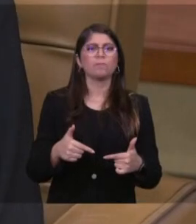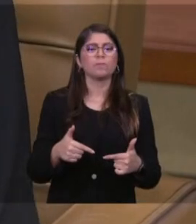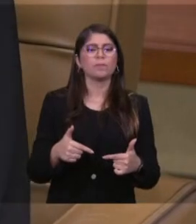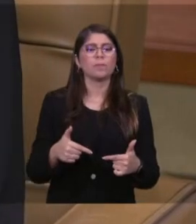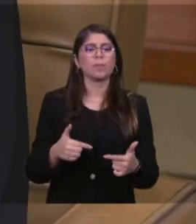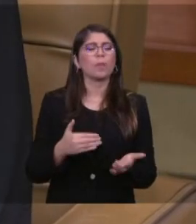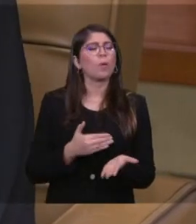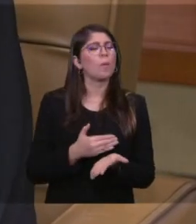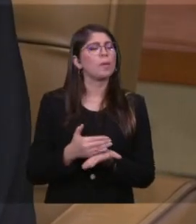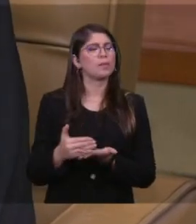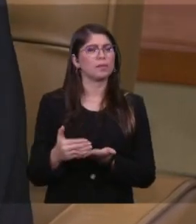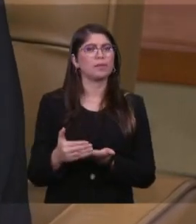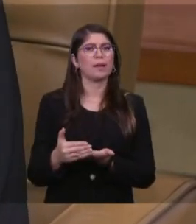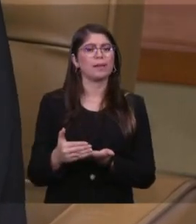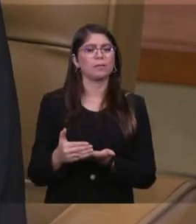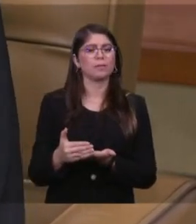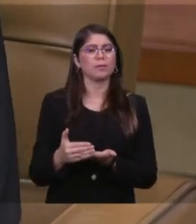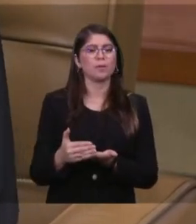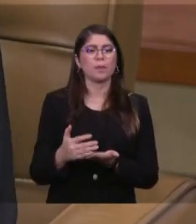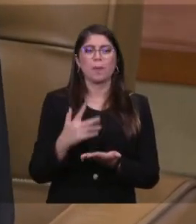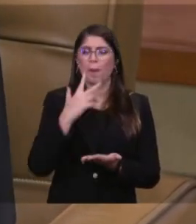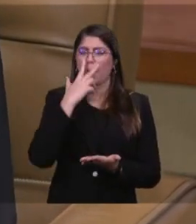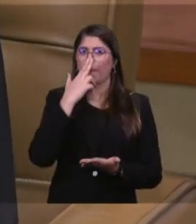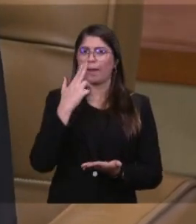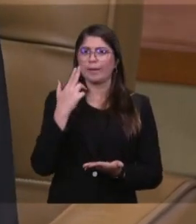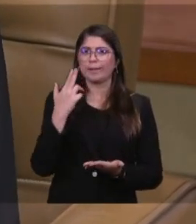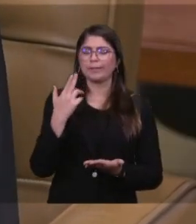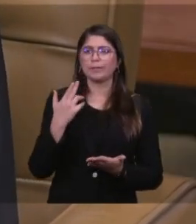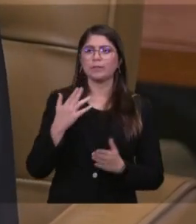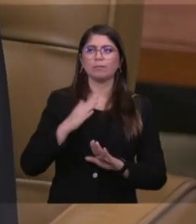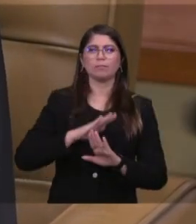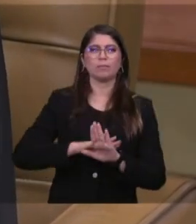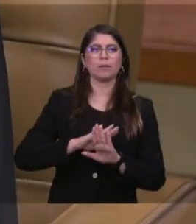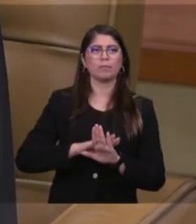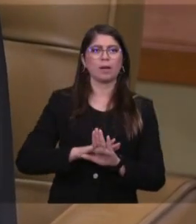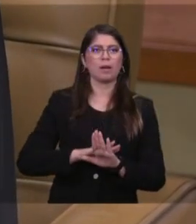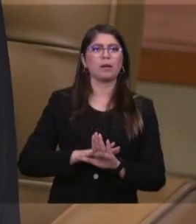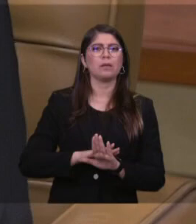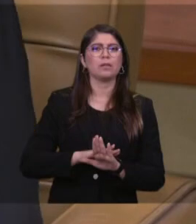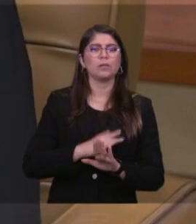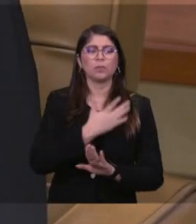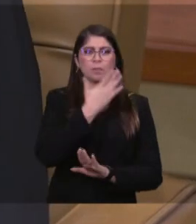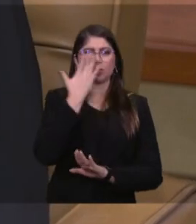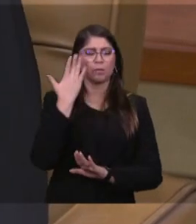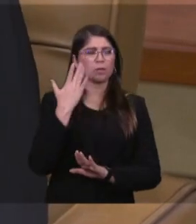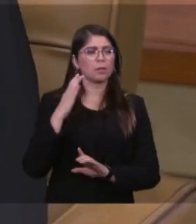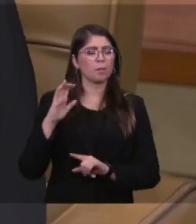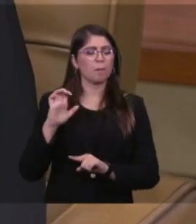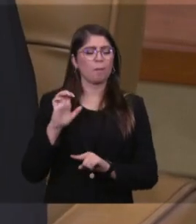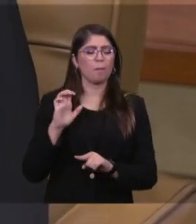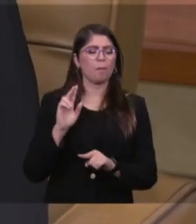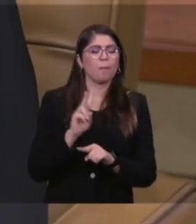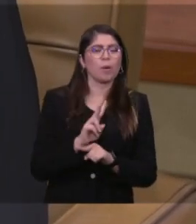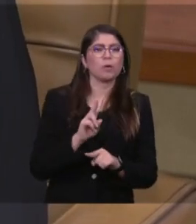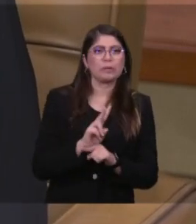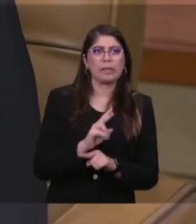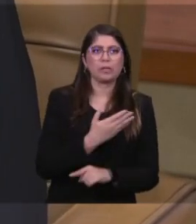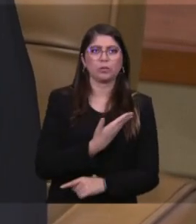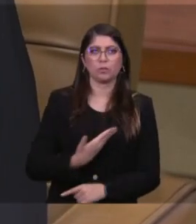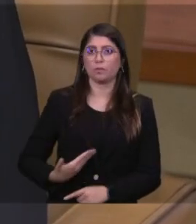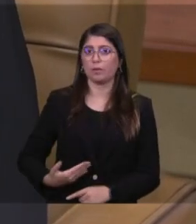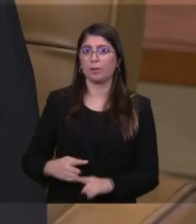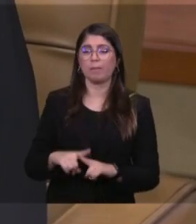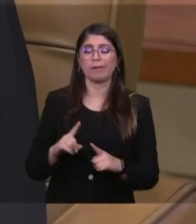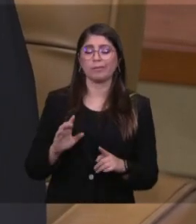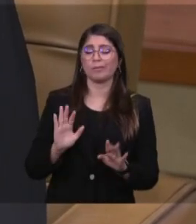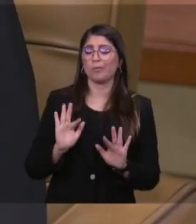começaram-na travestidos de estadistas presuntivos e a encerraram melancolicamente.